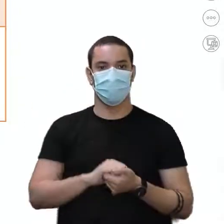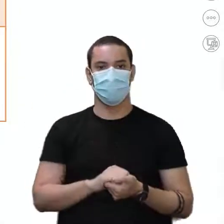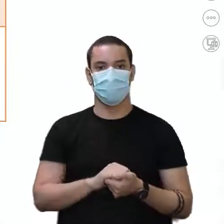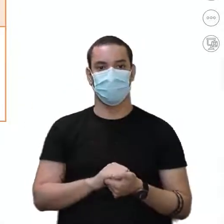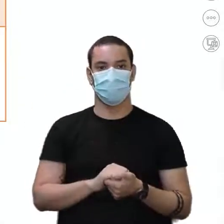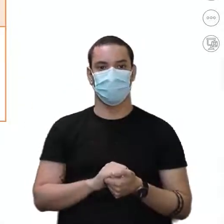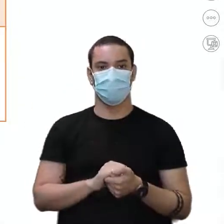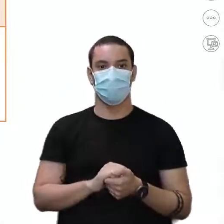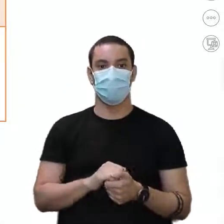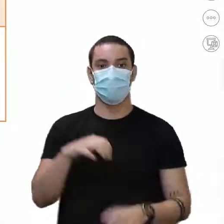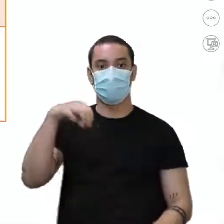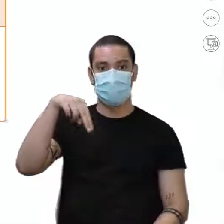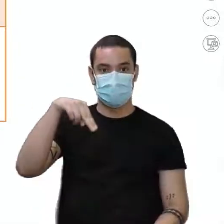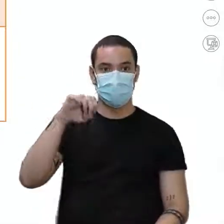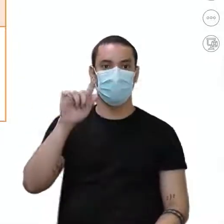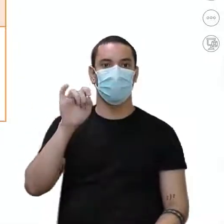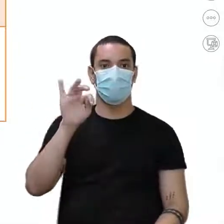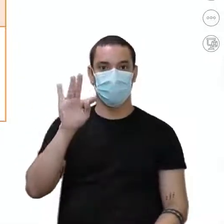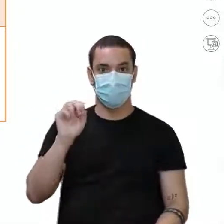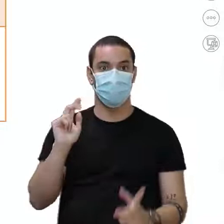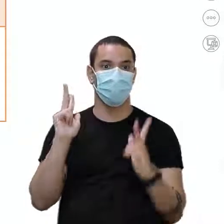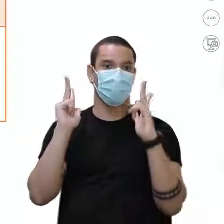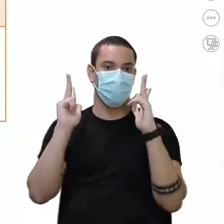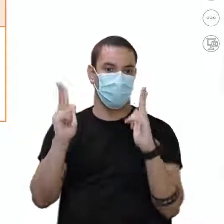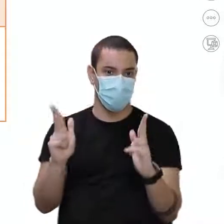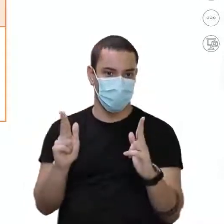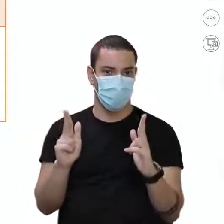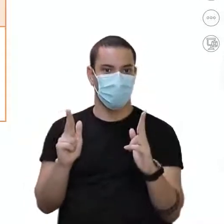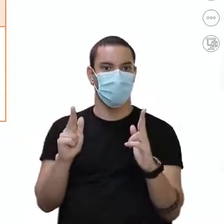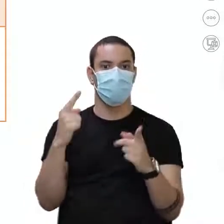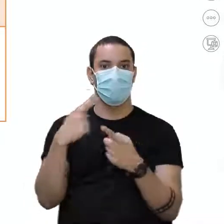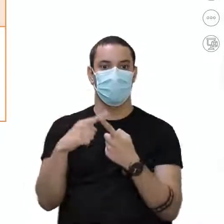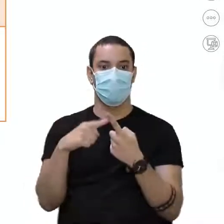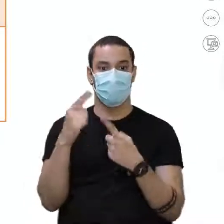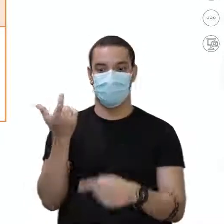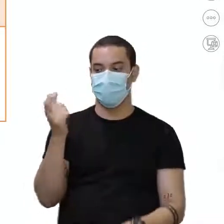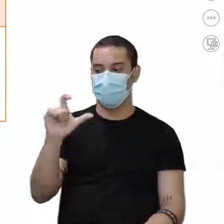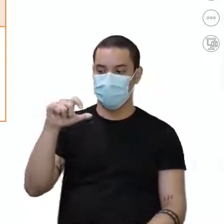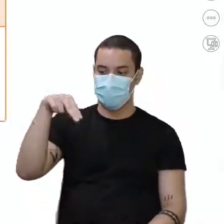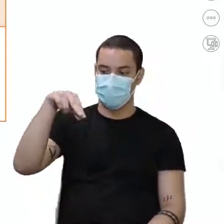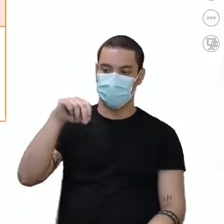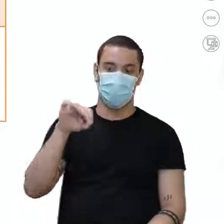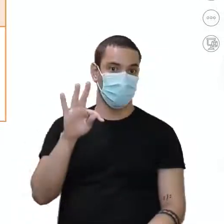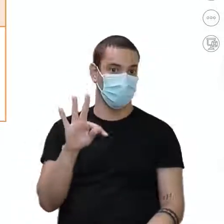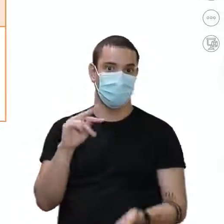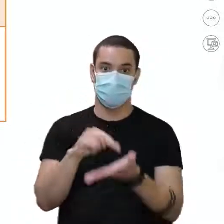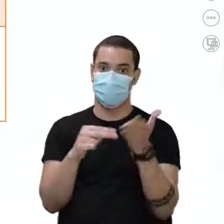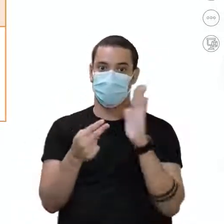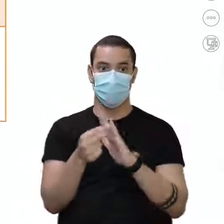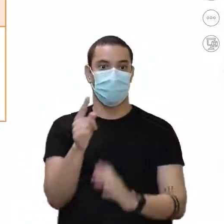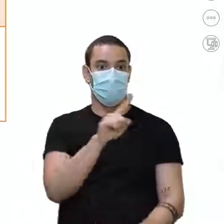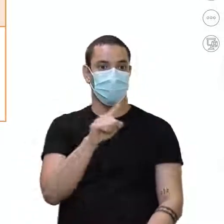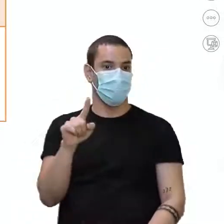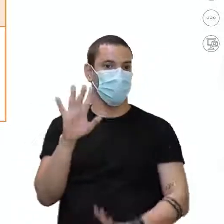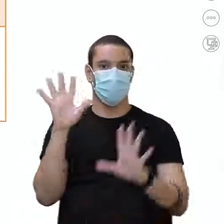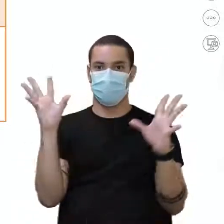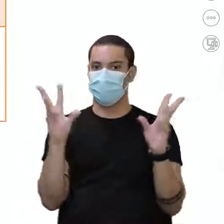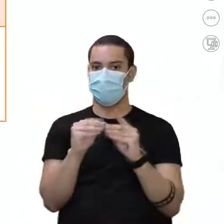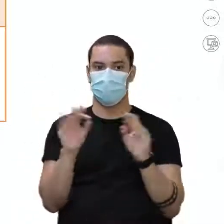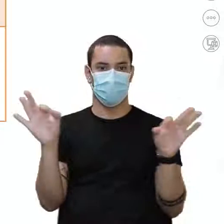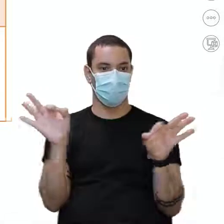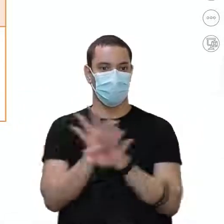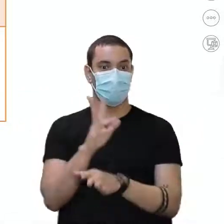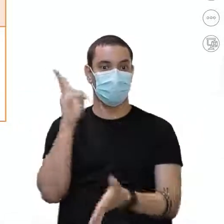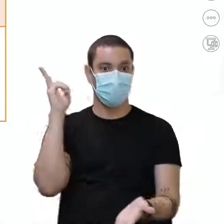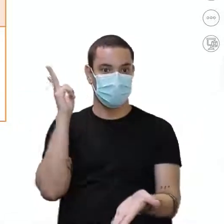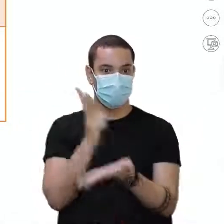a mesma coisa. A diferença da afirmação para a negação é só a presença do meu not. O not que vem aqui, tá? Ele sempre vem do